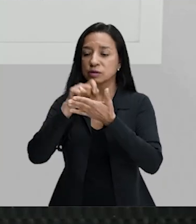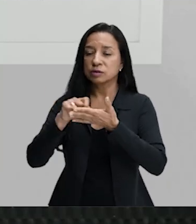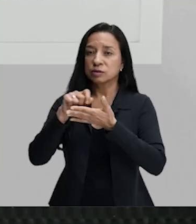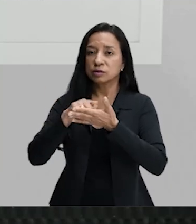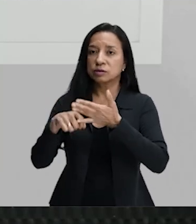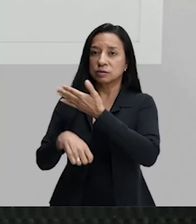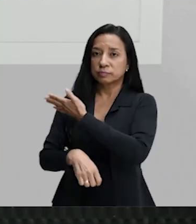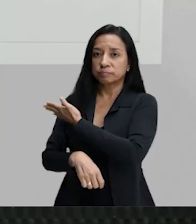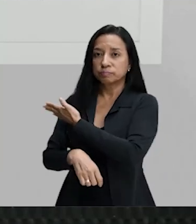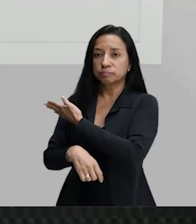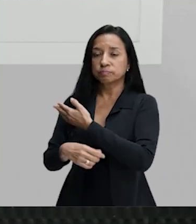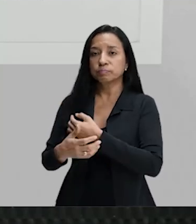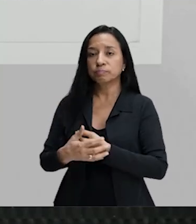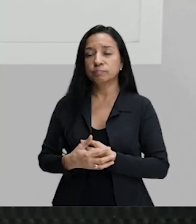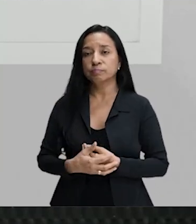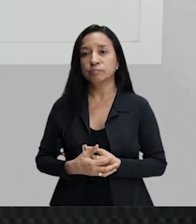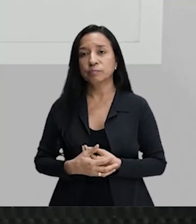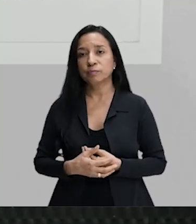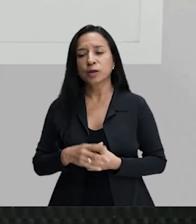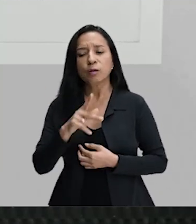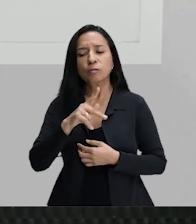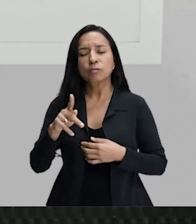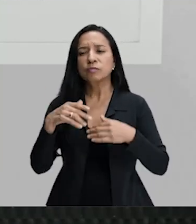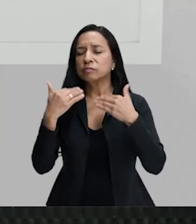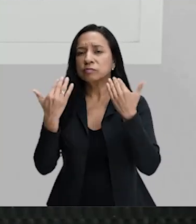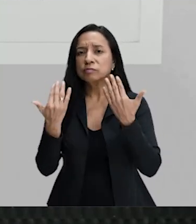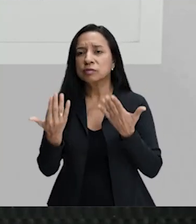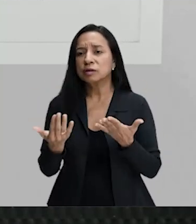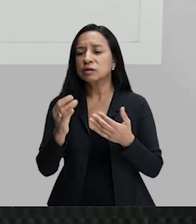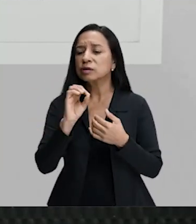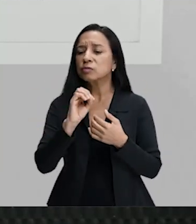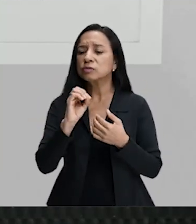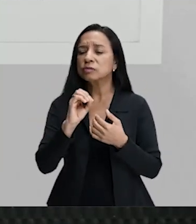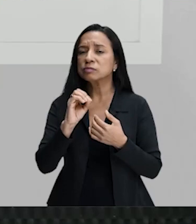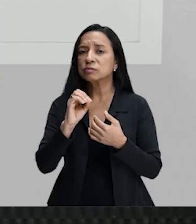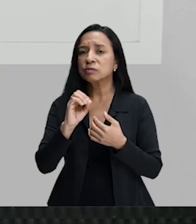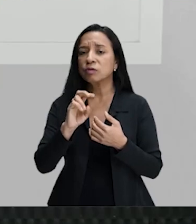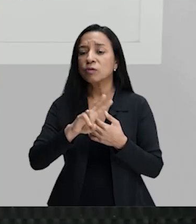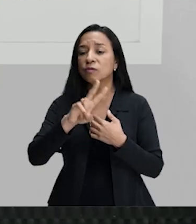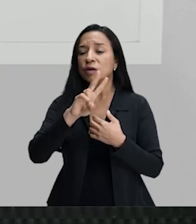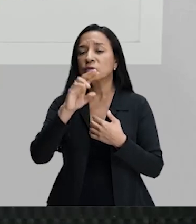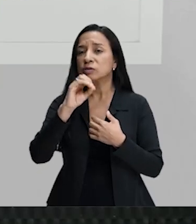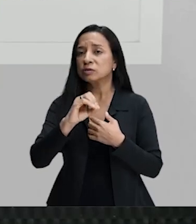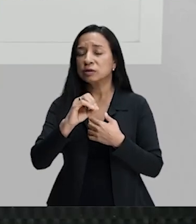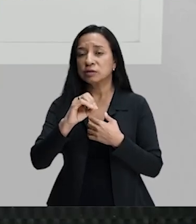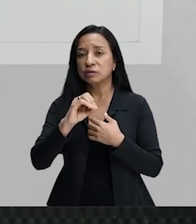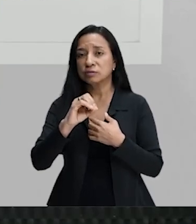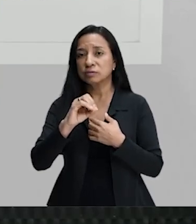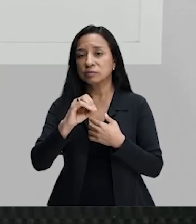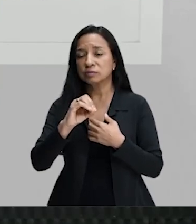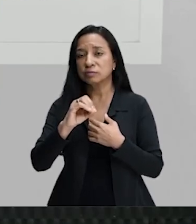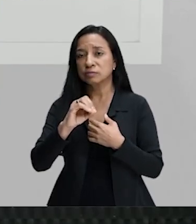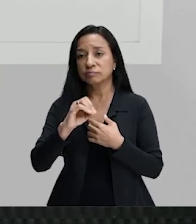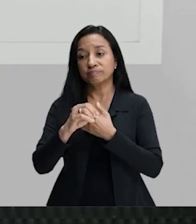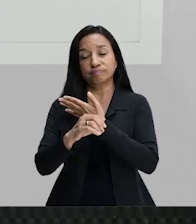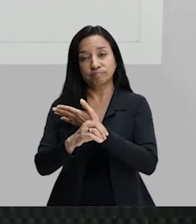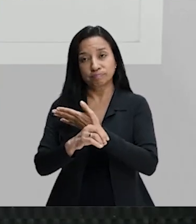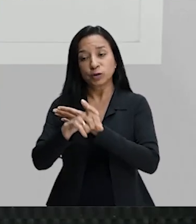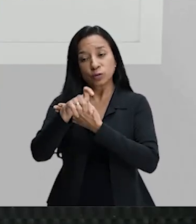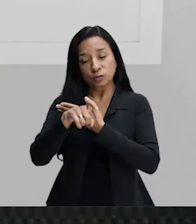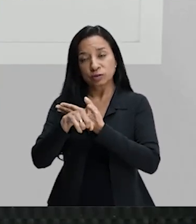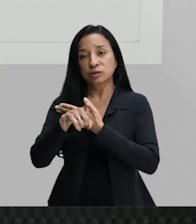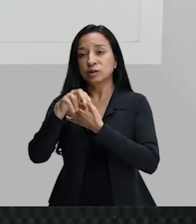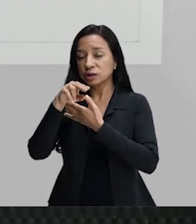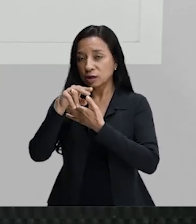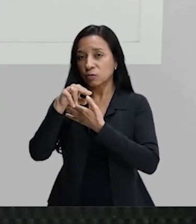aqui, ó. Tá? Ah, professor, cadê o 0 como raiz? Ora, esse x é a mesma coisa de x menos 0.